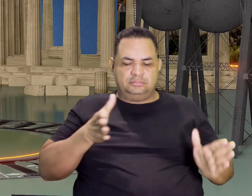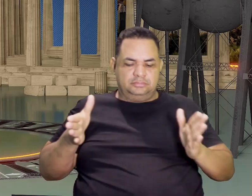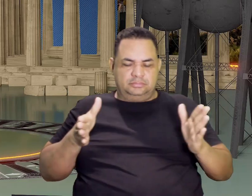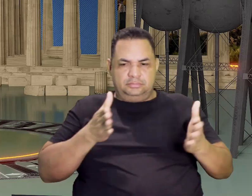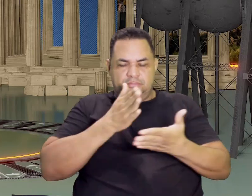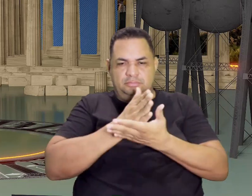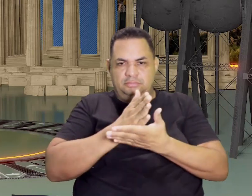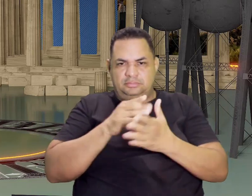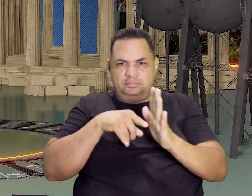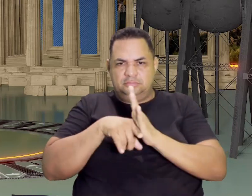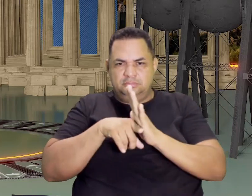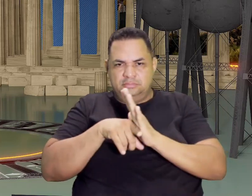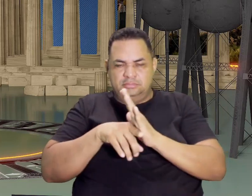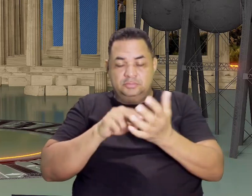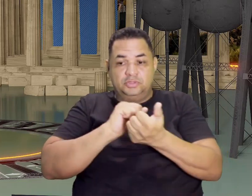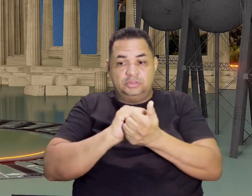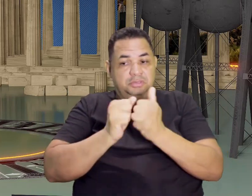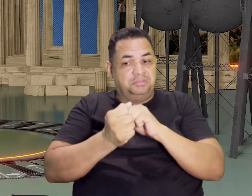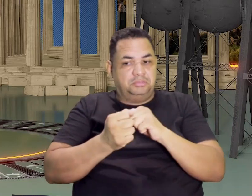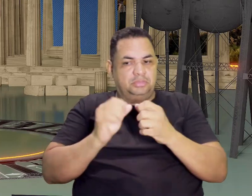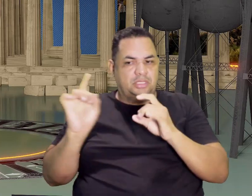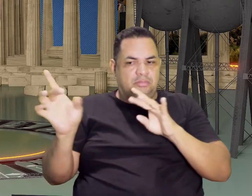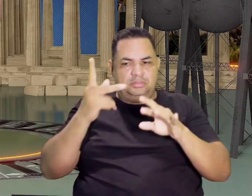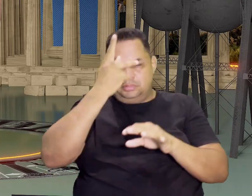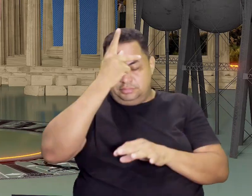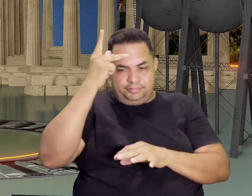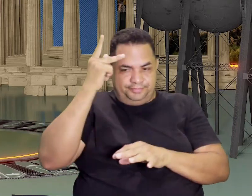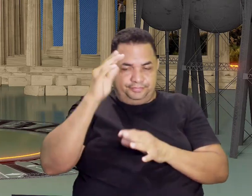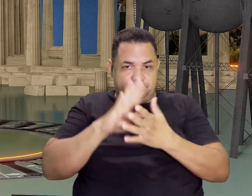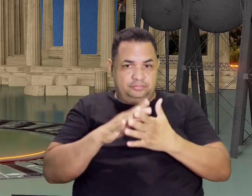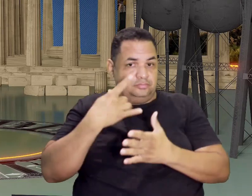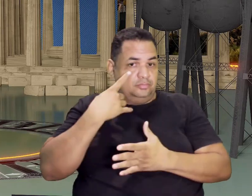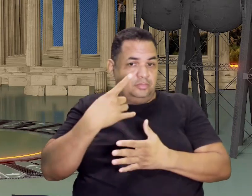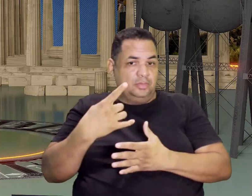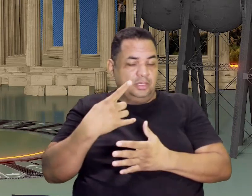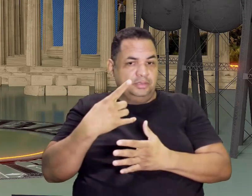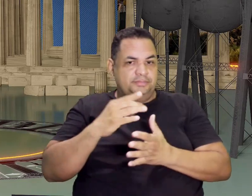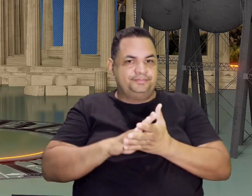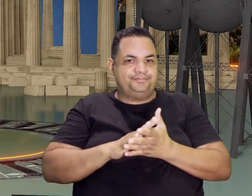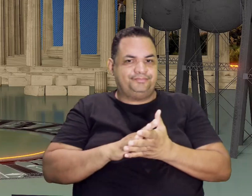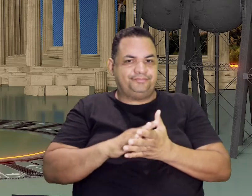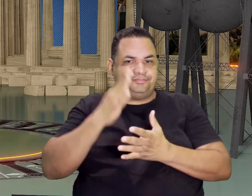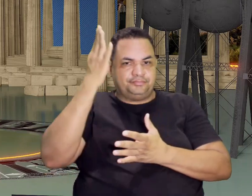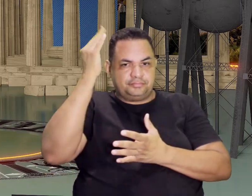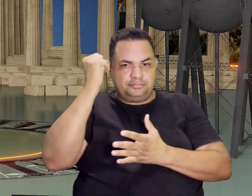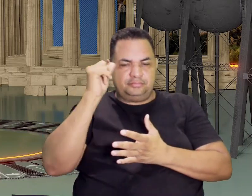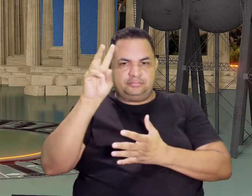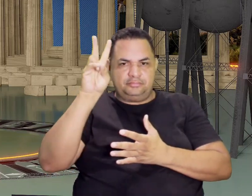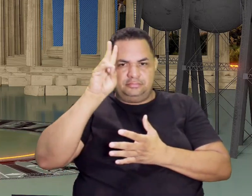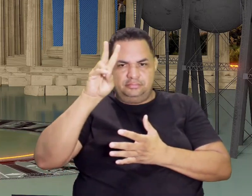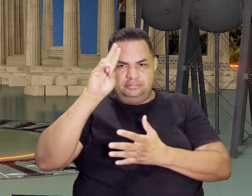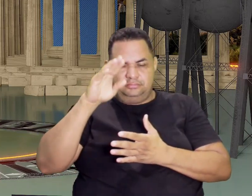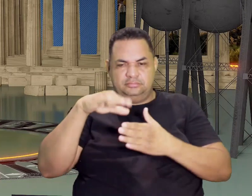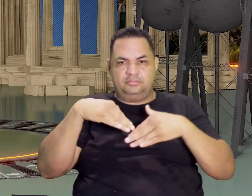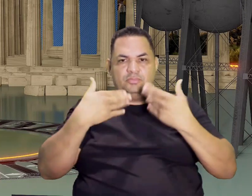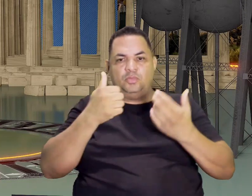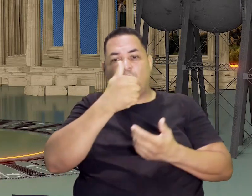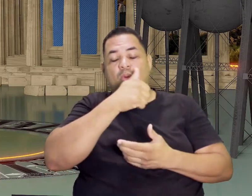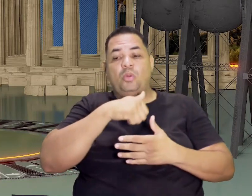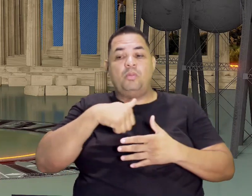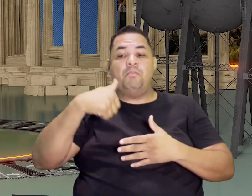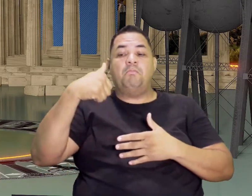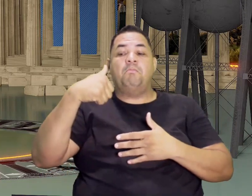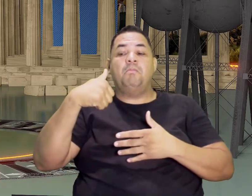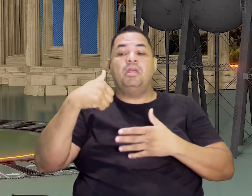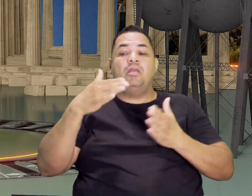tá? Aí as pessoas vão se adequando. Vocês podem chegar em casa e consultar seus pais, eles sabem a história. Qual o melhor momento